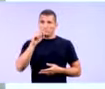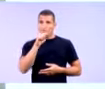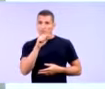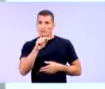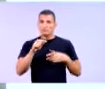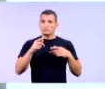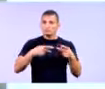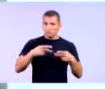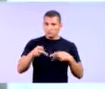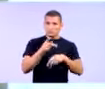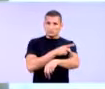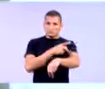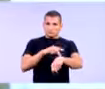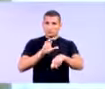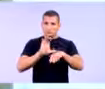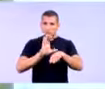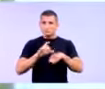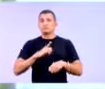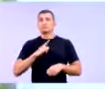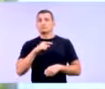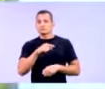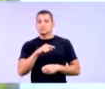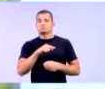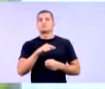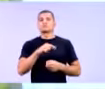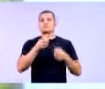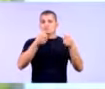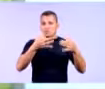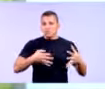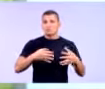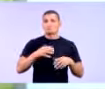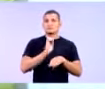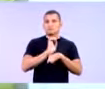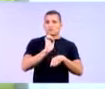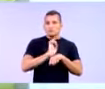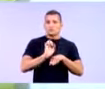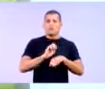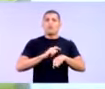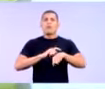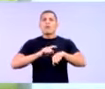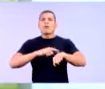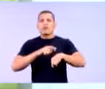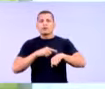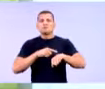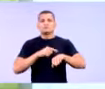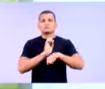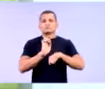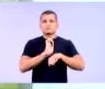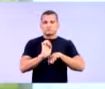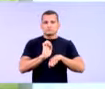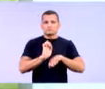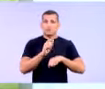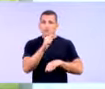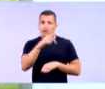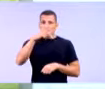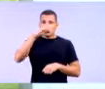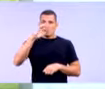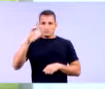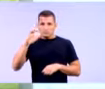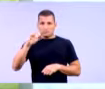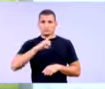do curso tem previsto o estágio com carga horária mínima. Qual é a carga horária do estágio? Lá no PPC